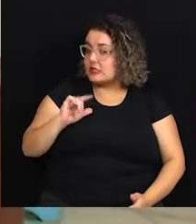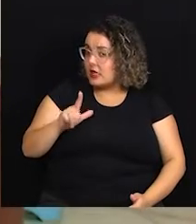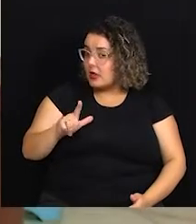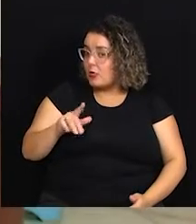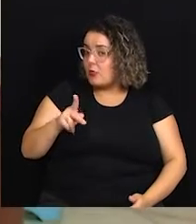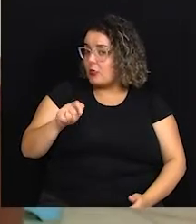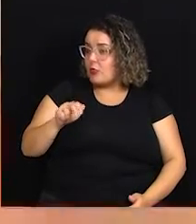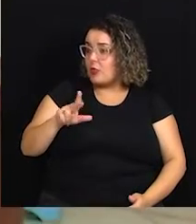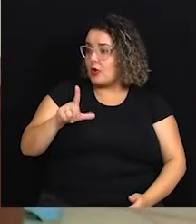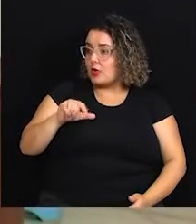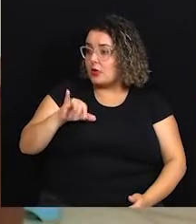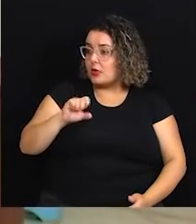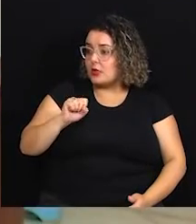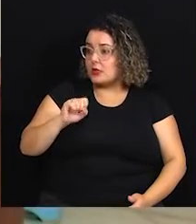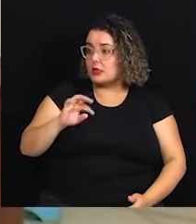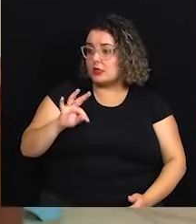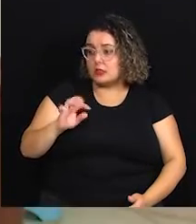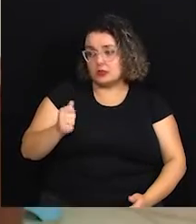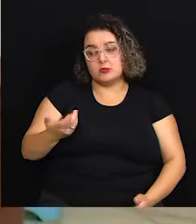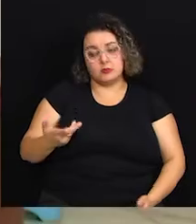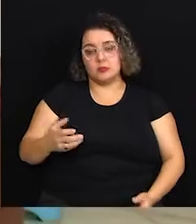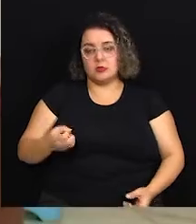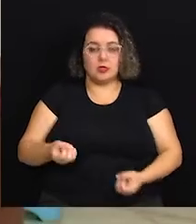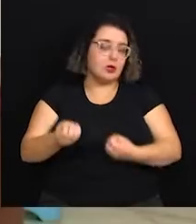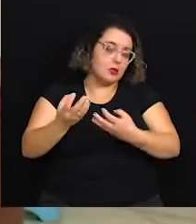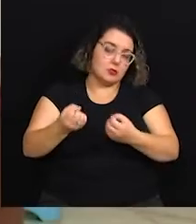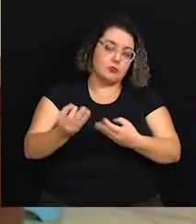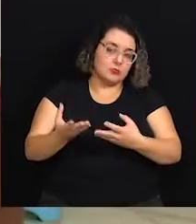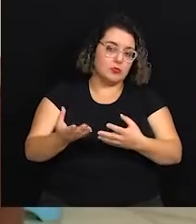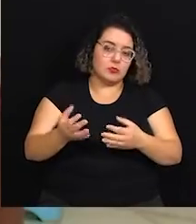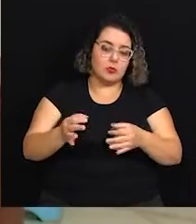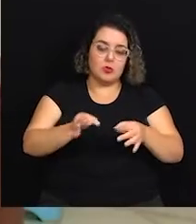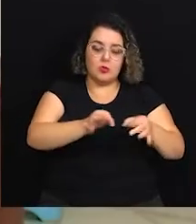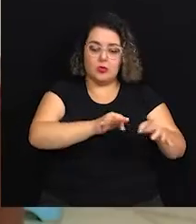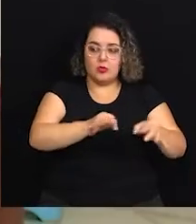você comentou que vai passar os dados, né? Através